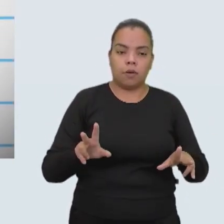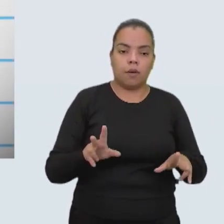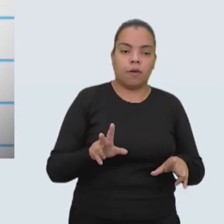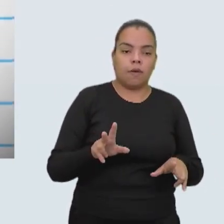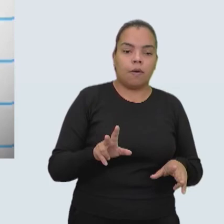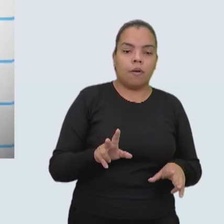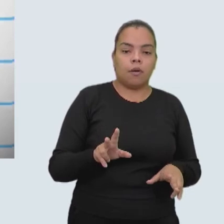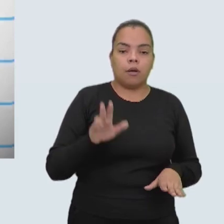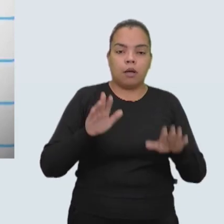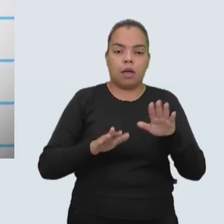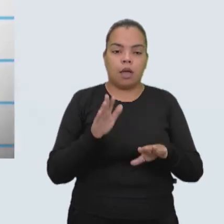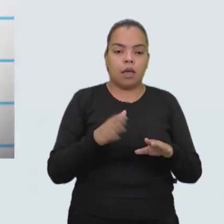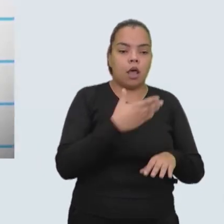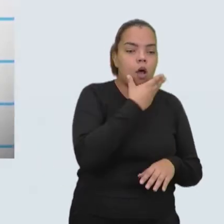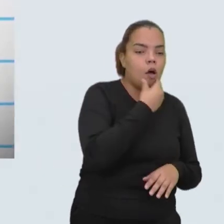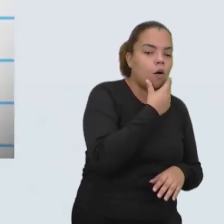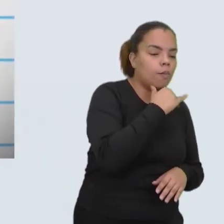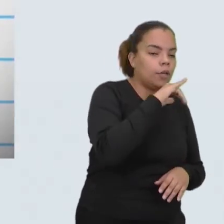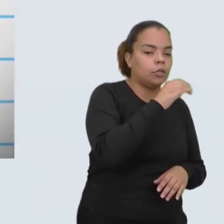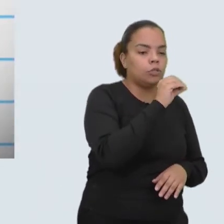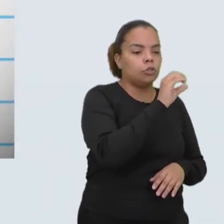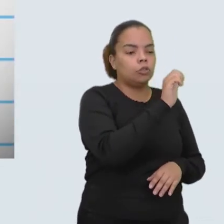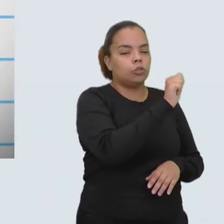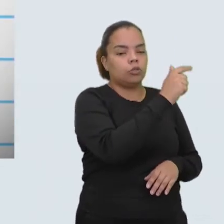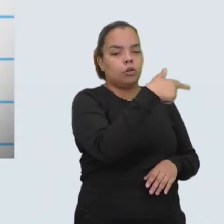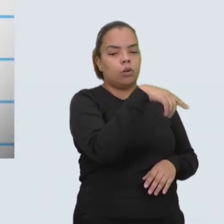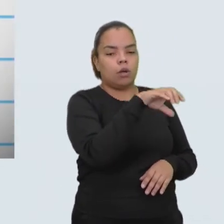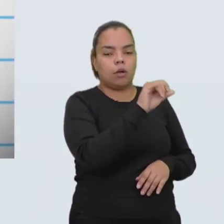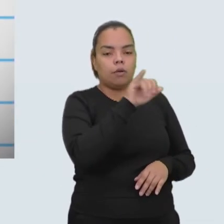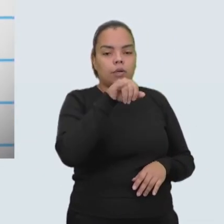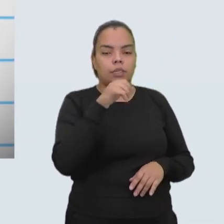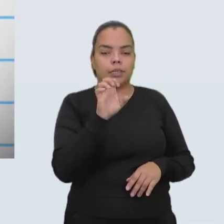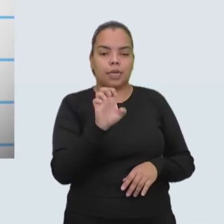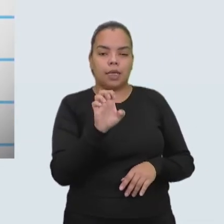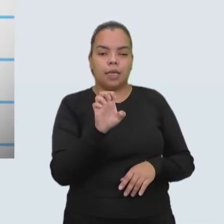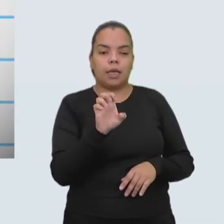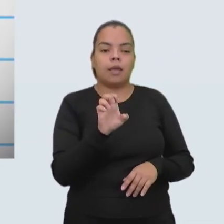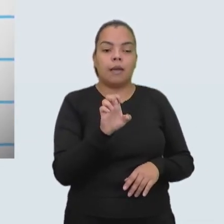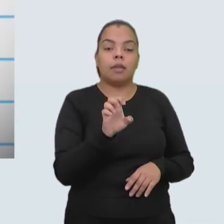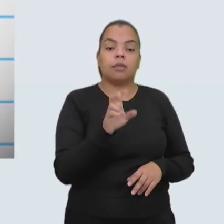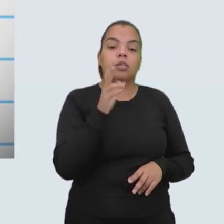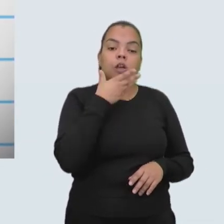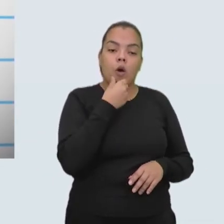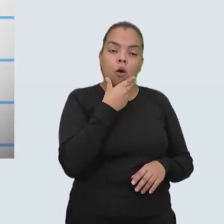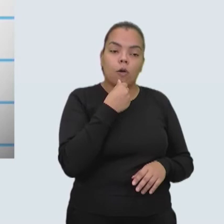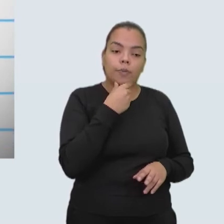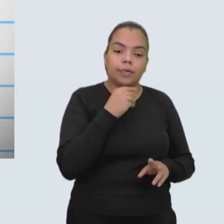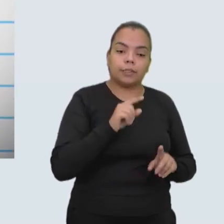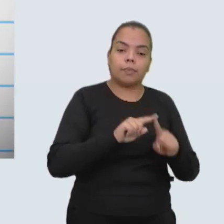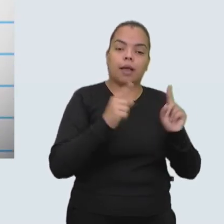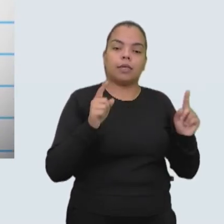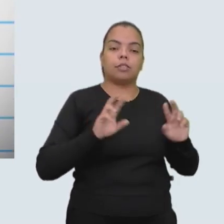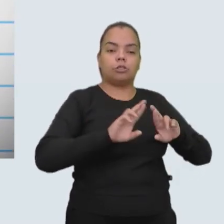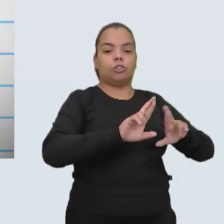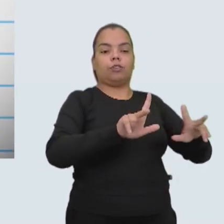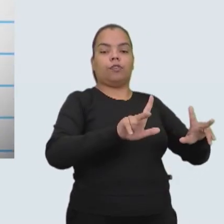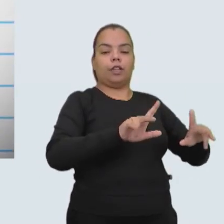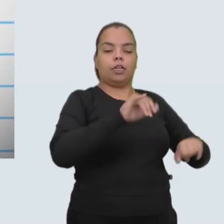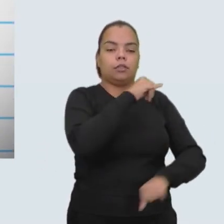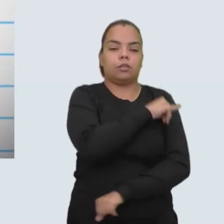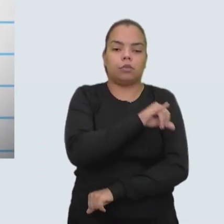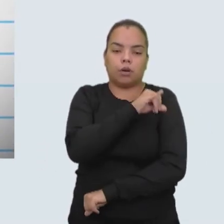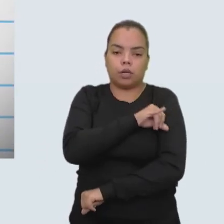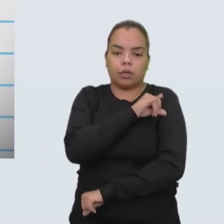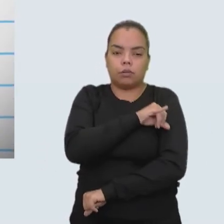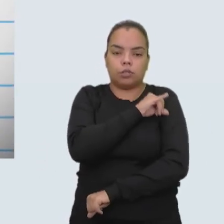Zé sejam ambos do sexo masculino, a realidade deles pode ser diferente. Quer ver um exemplo? No Rio de Janeiro, de acordo com os